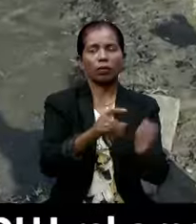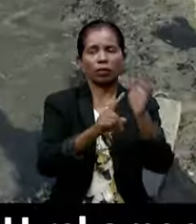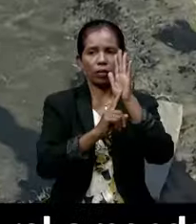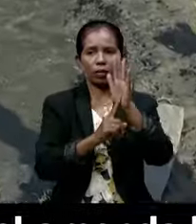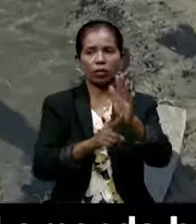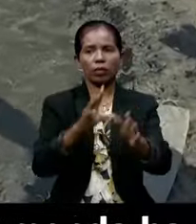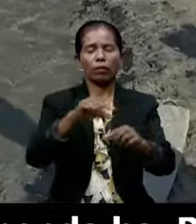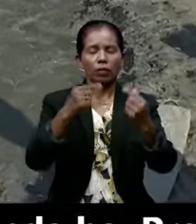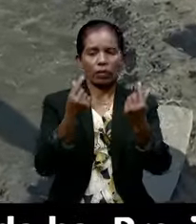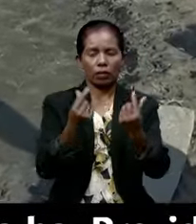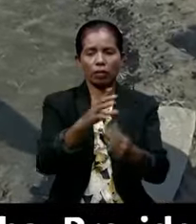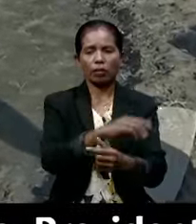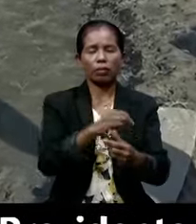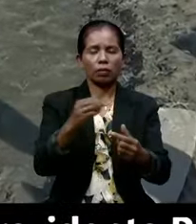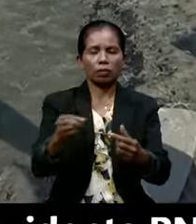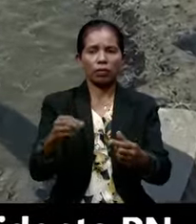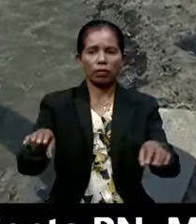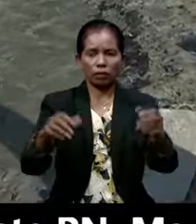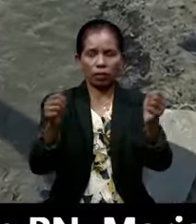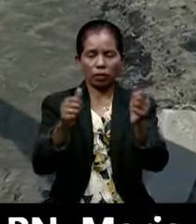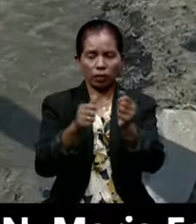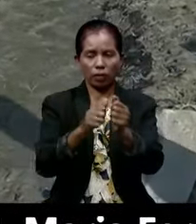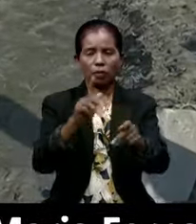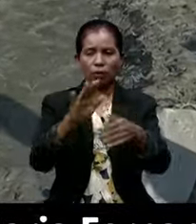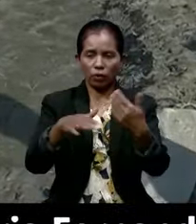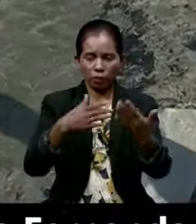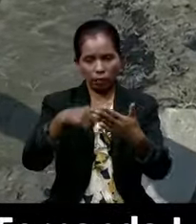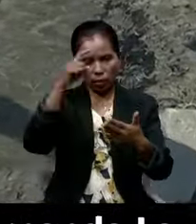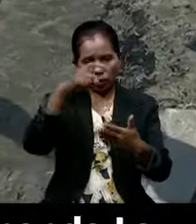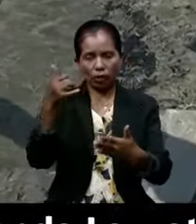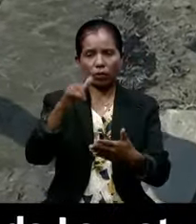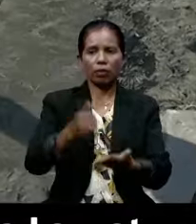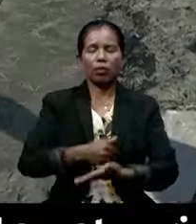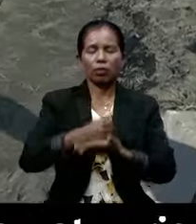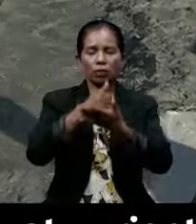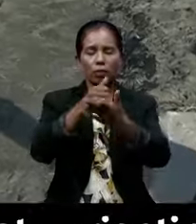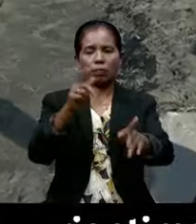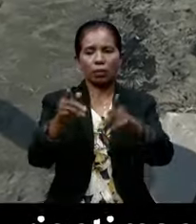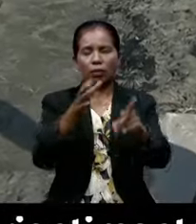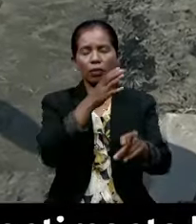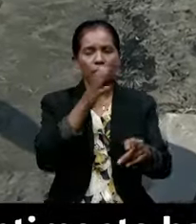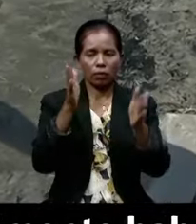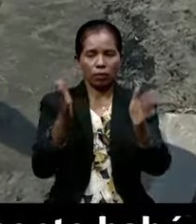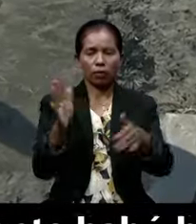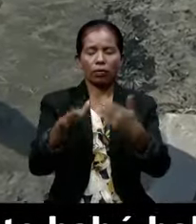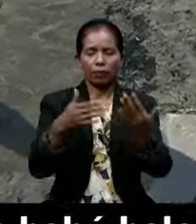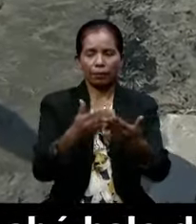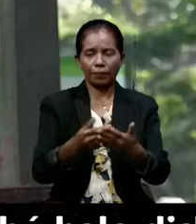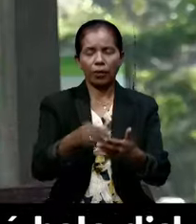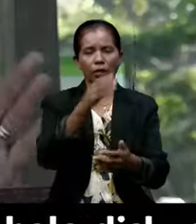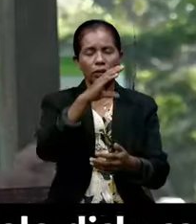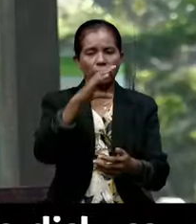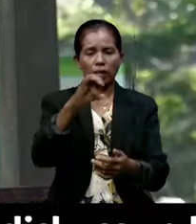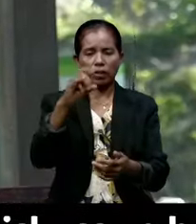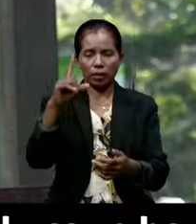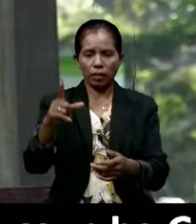e a setor agrícola, atu serviço a mutu co extensionista sira, hodi fo apoio ba agricultor sira. Como que sei, com respeito ao Ministério da Agricultura, durante